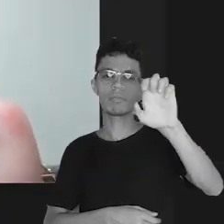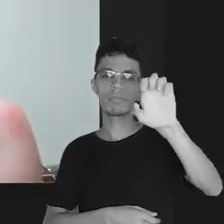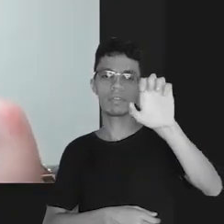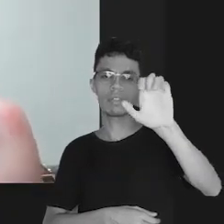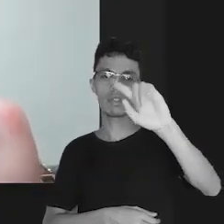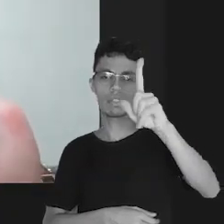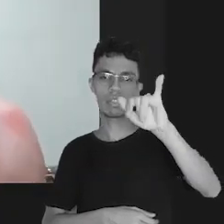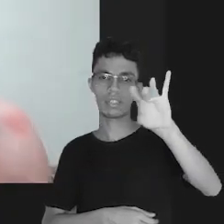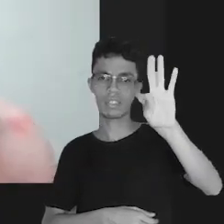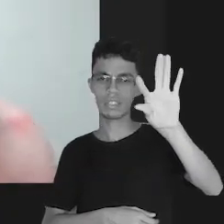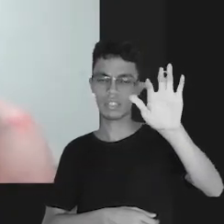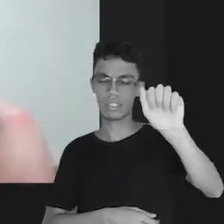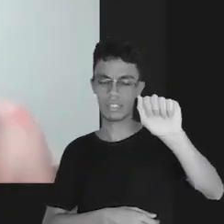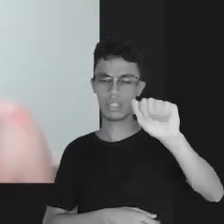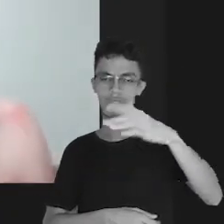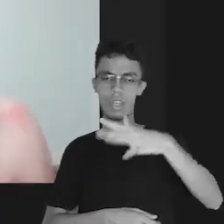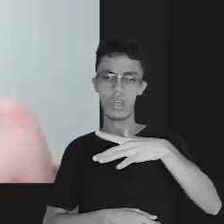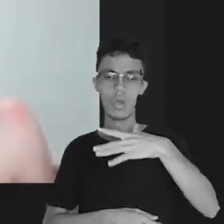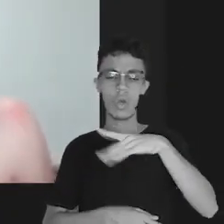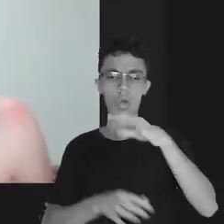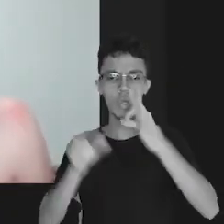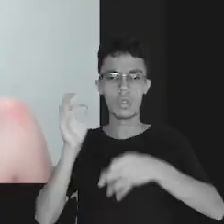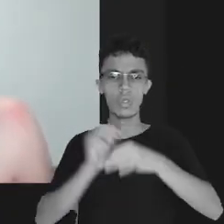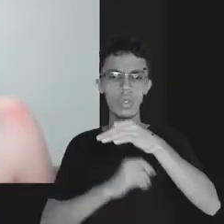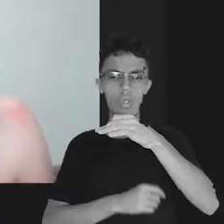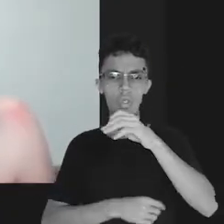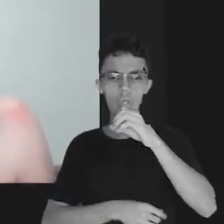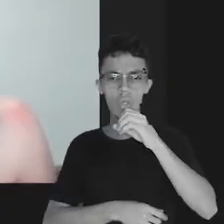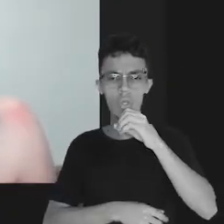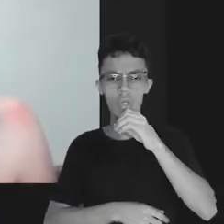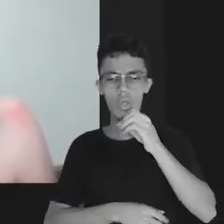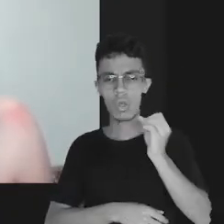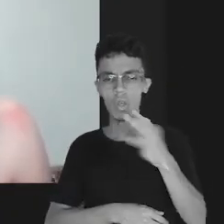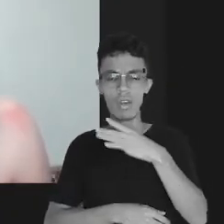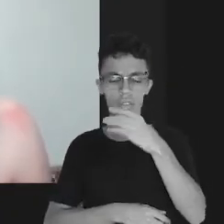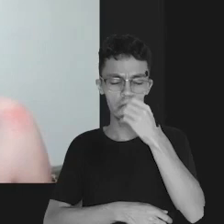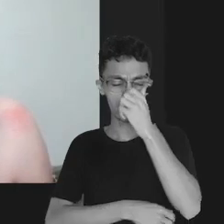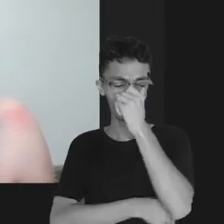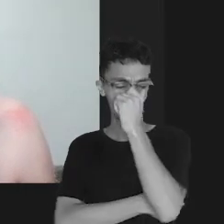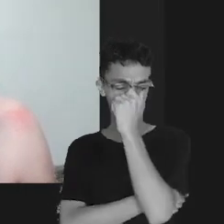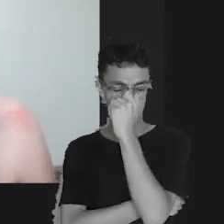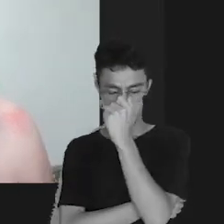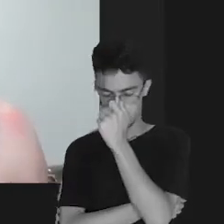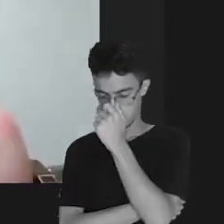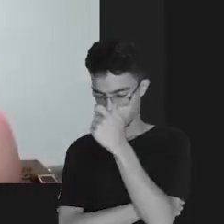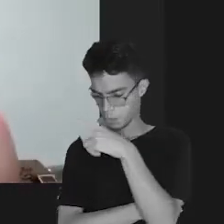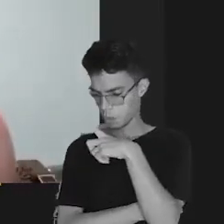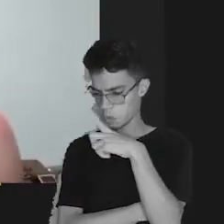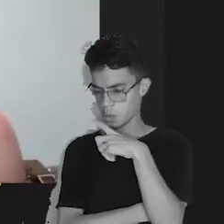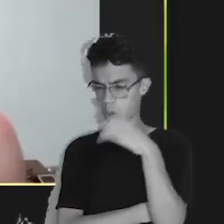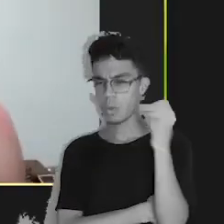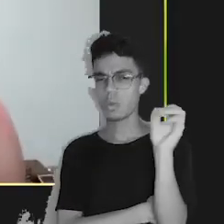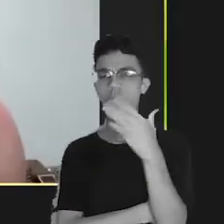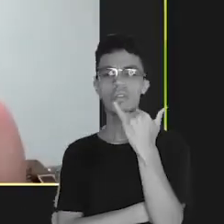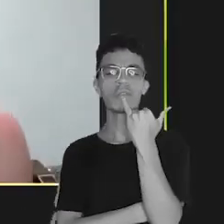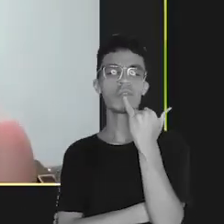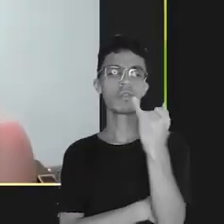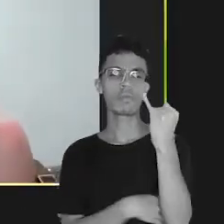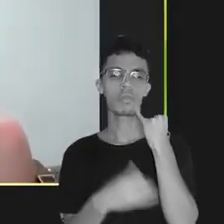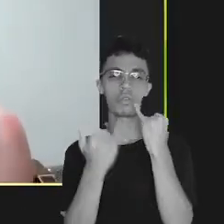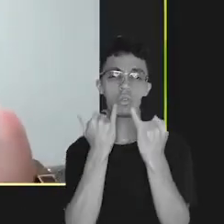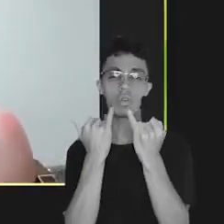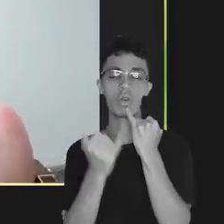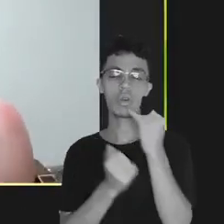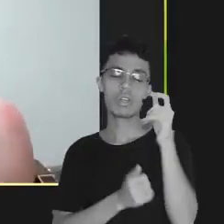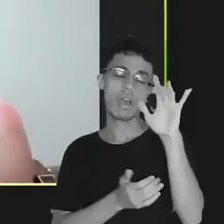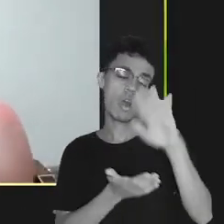Juiz jovem tapando o nariz. Tem novas notícias? Uns viram-no falar.